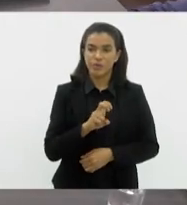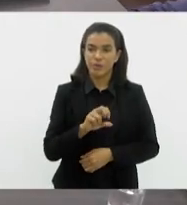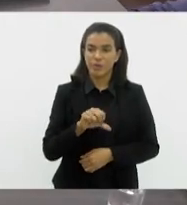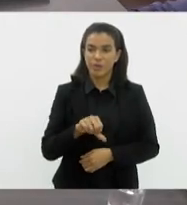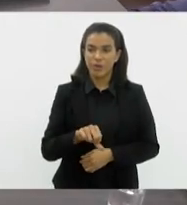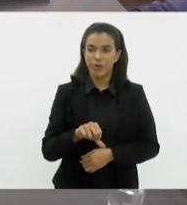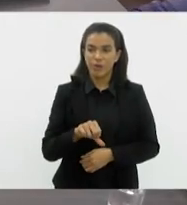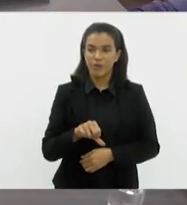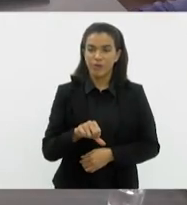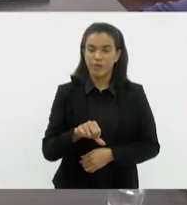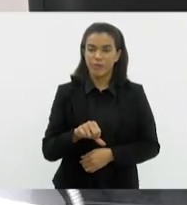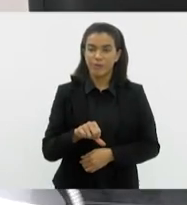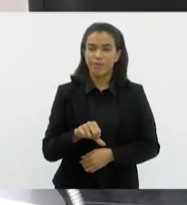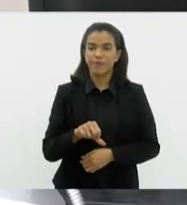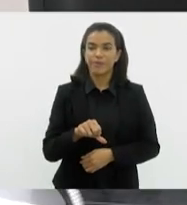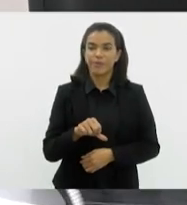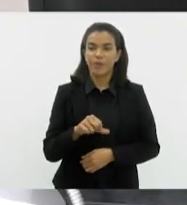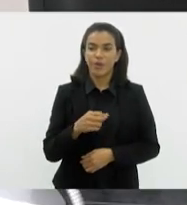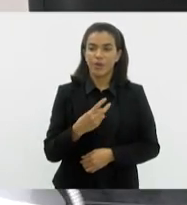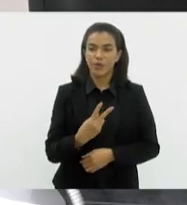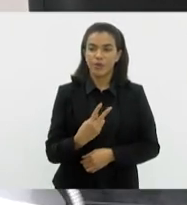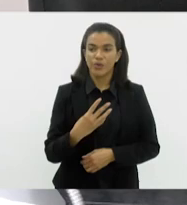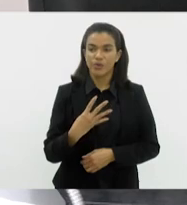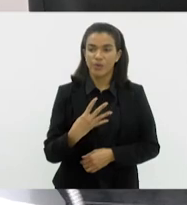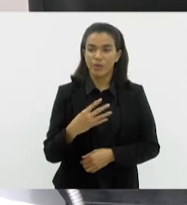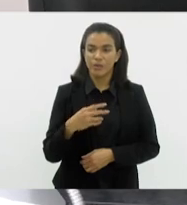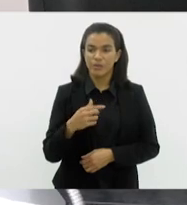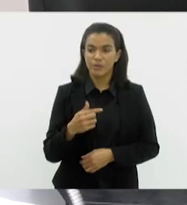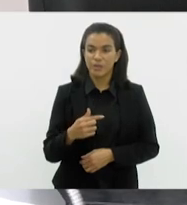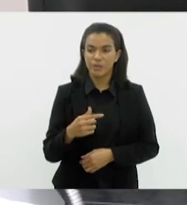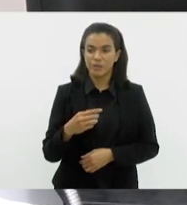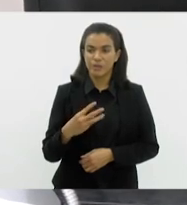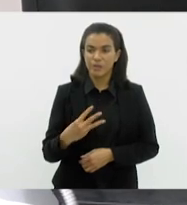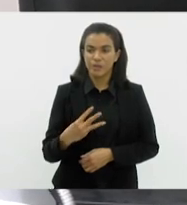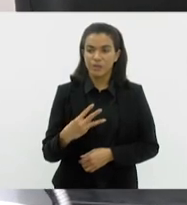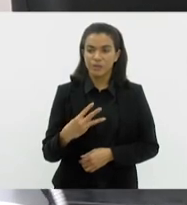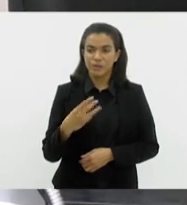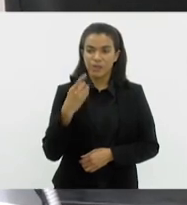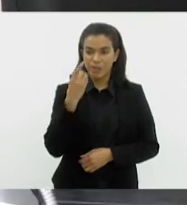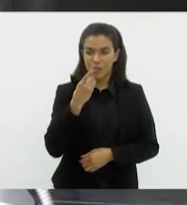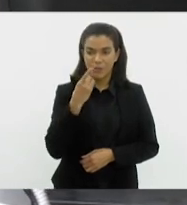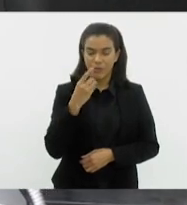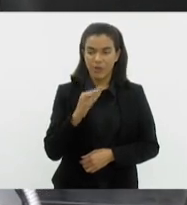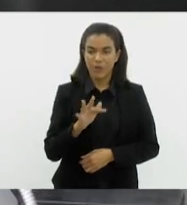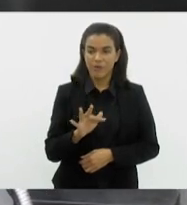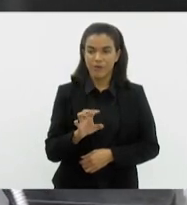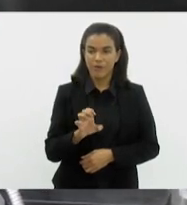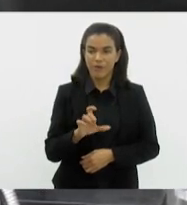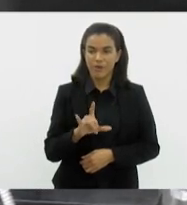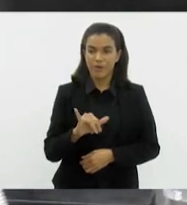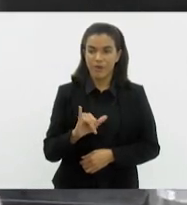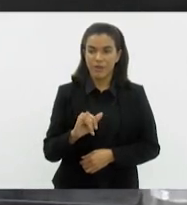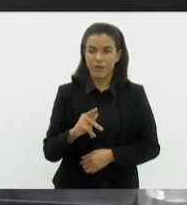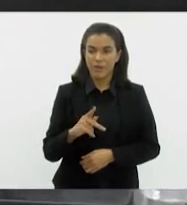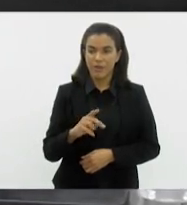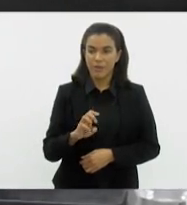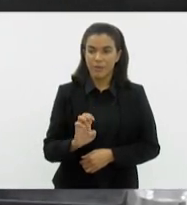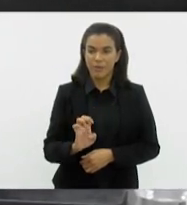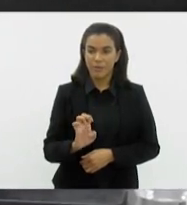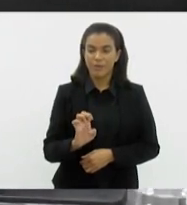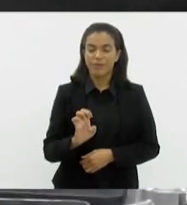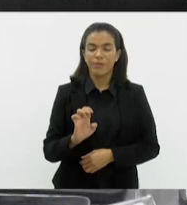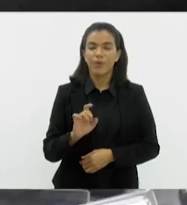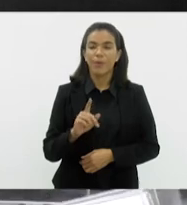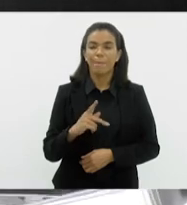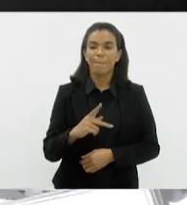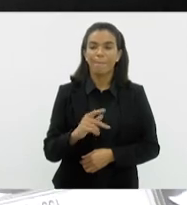do deputado Luiz Paulo, projeto de lei 2472 de 23, de autoria do deputado Felipe Soares, que declara o município de Paty do Alferes como a